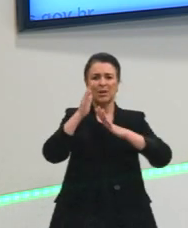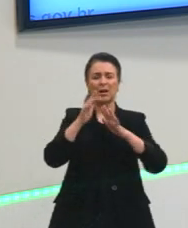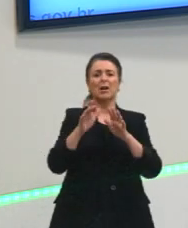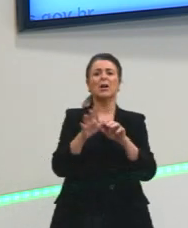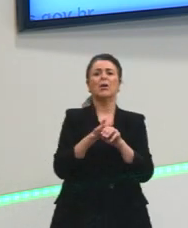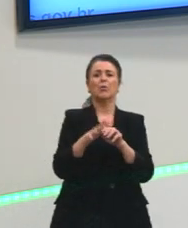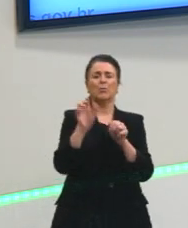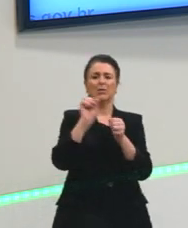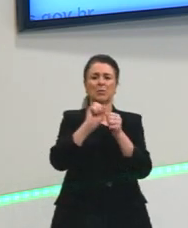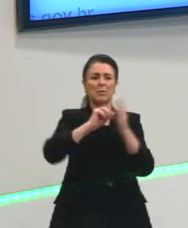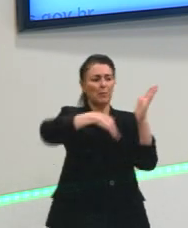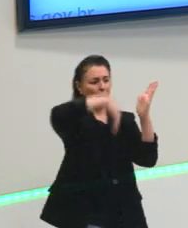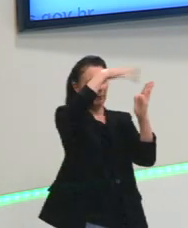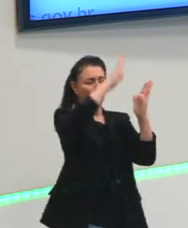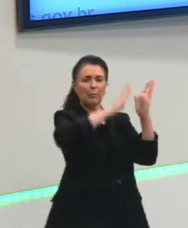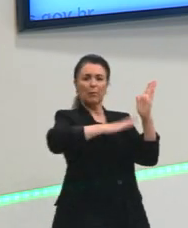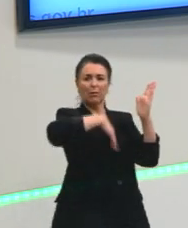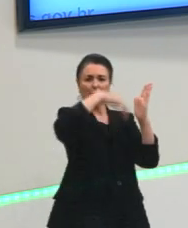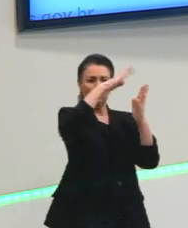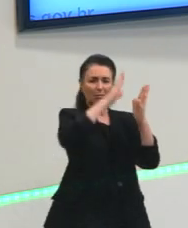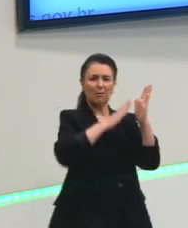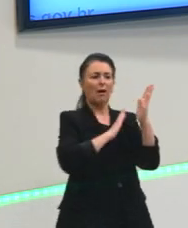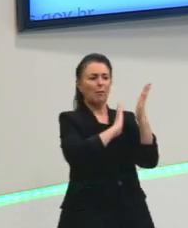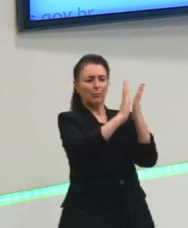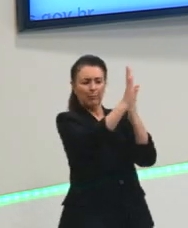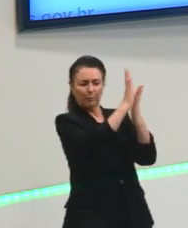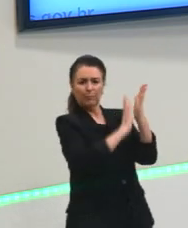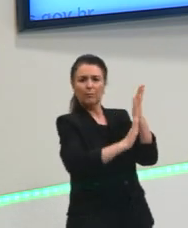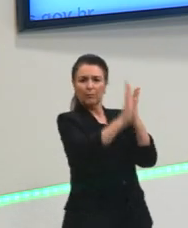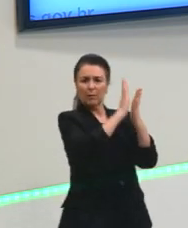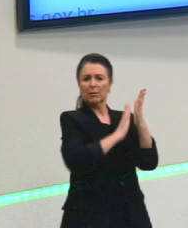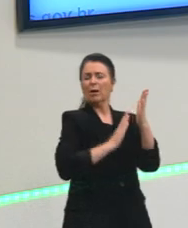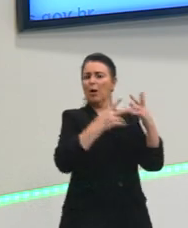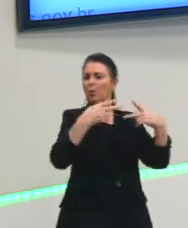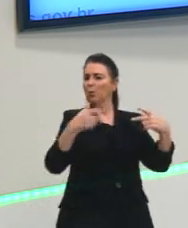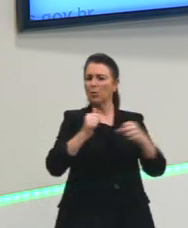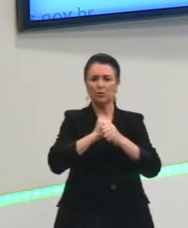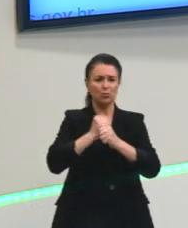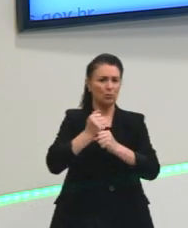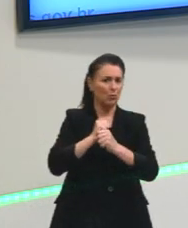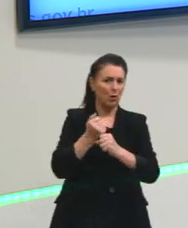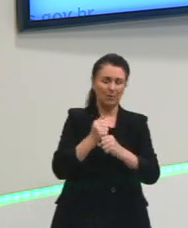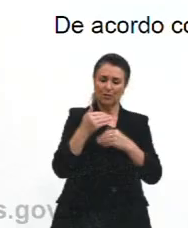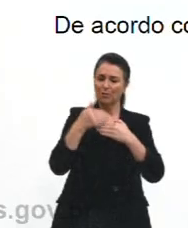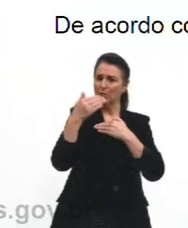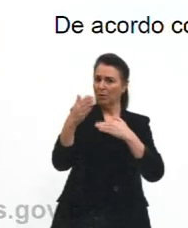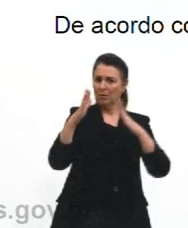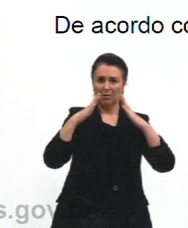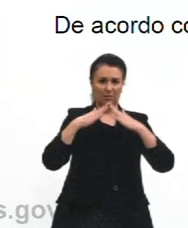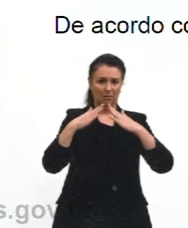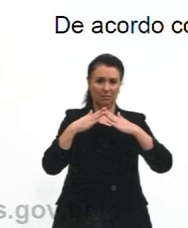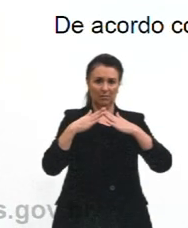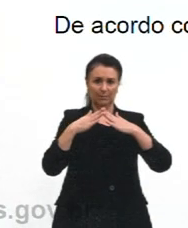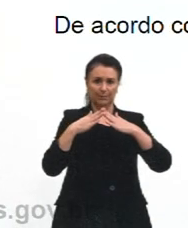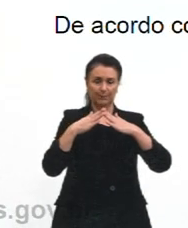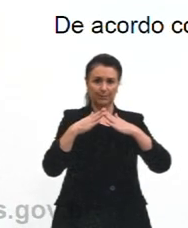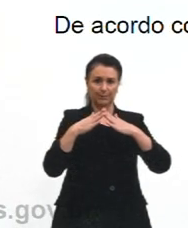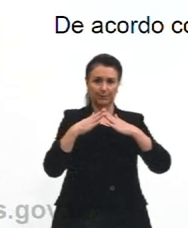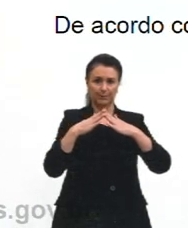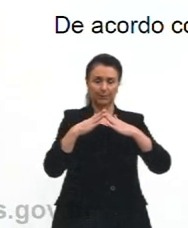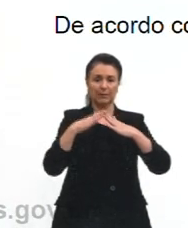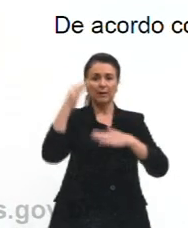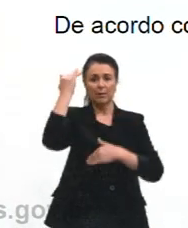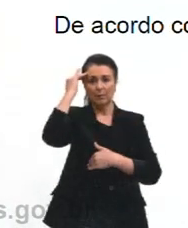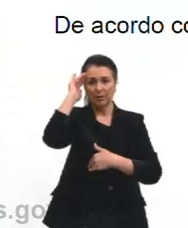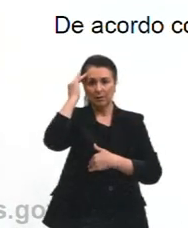pintura de muros e pinturas de obras externas e para a gente entender